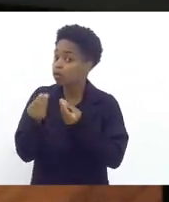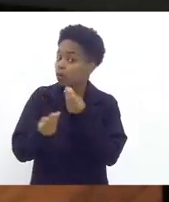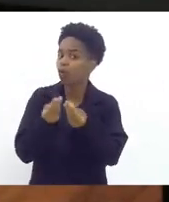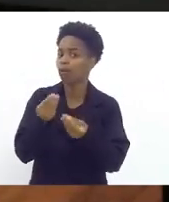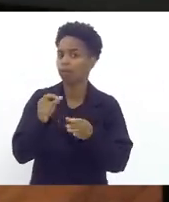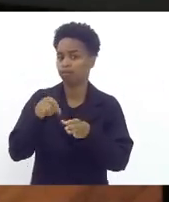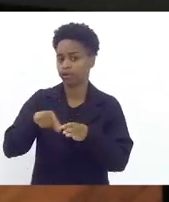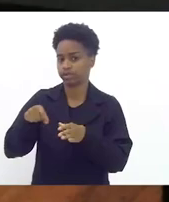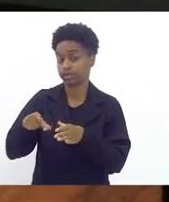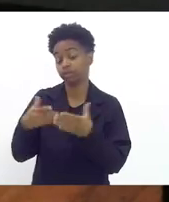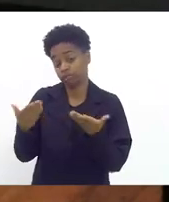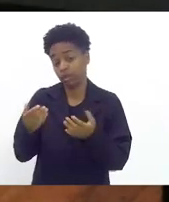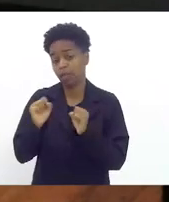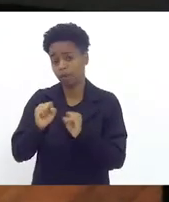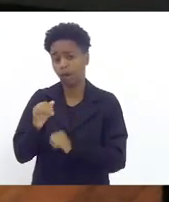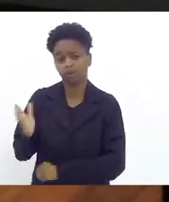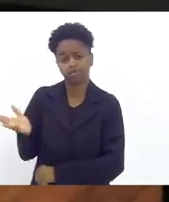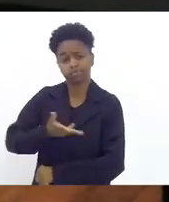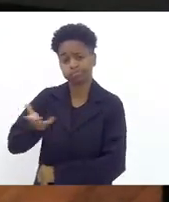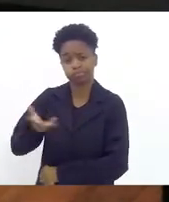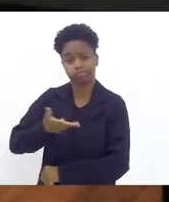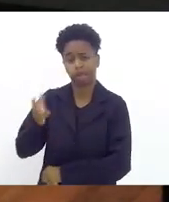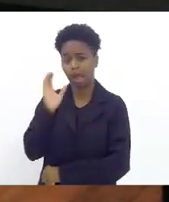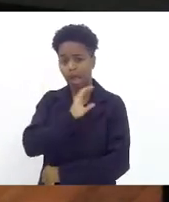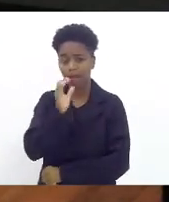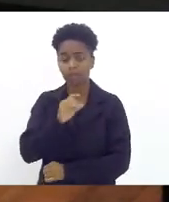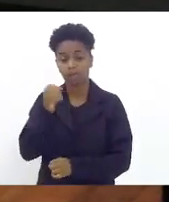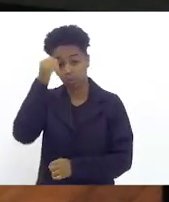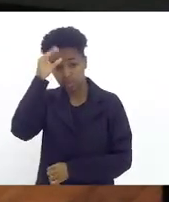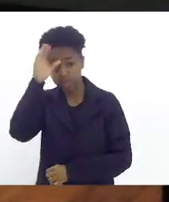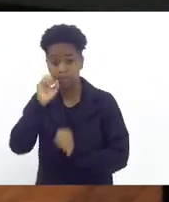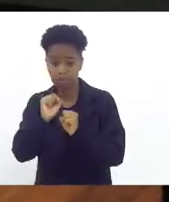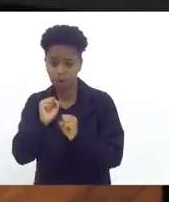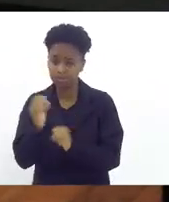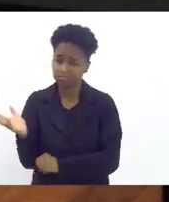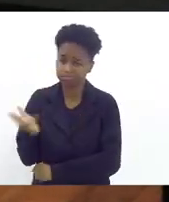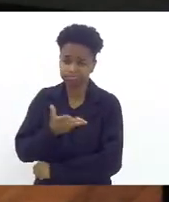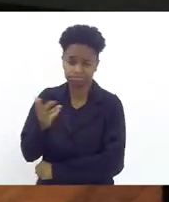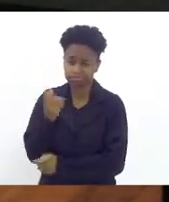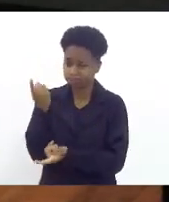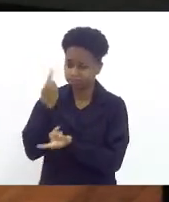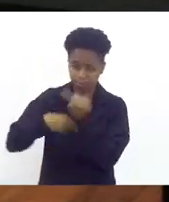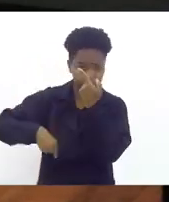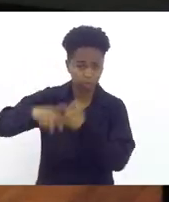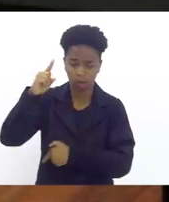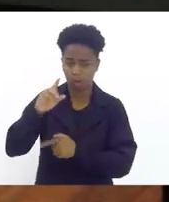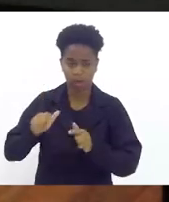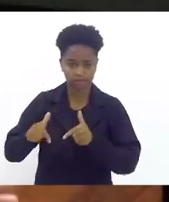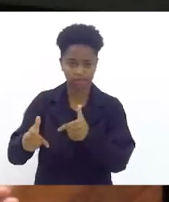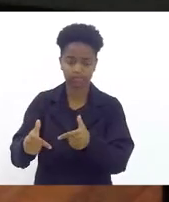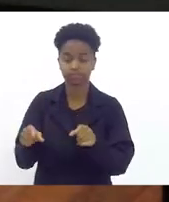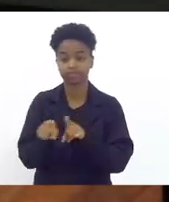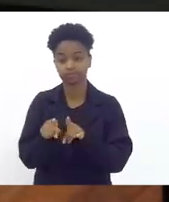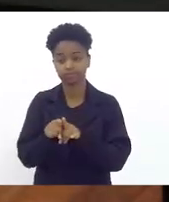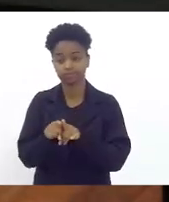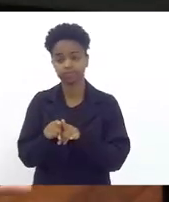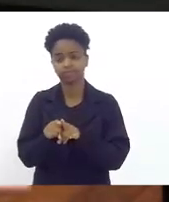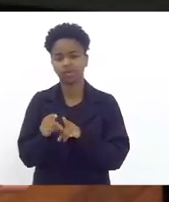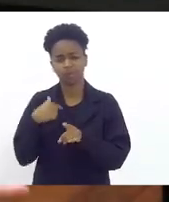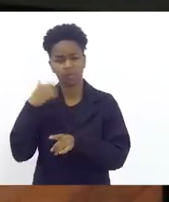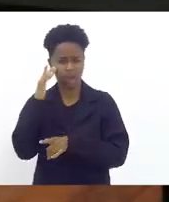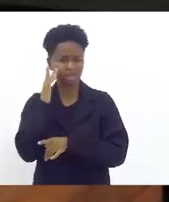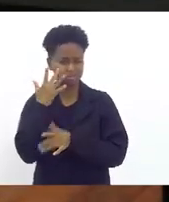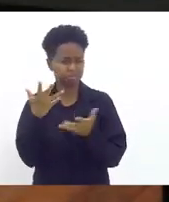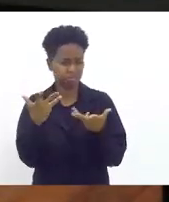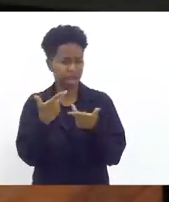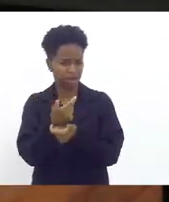isso pode acelerar esse conhecimento pode acelerar as ações e muito tá e eu achei muito